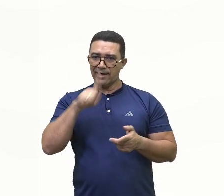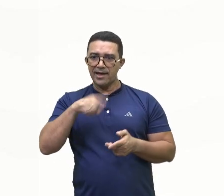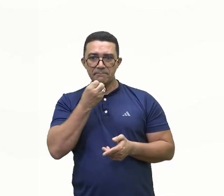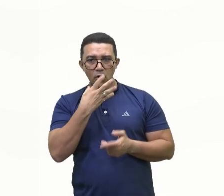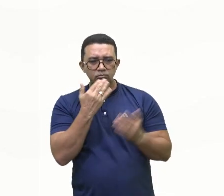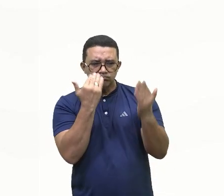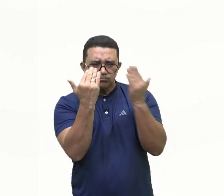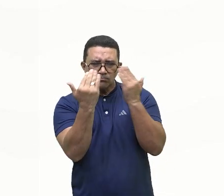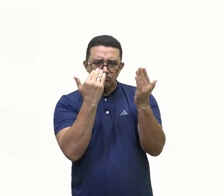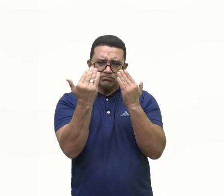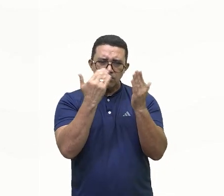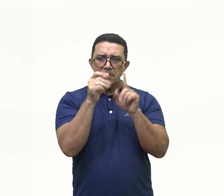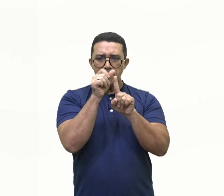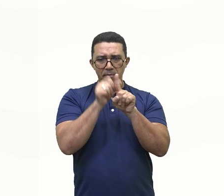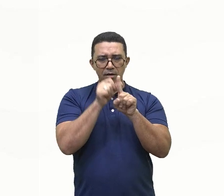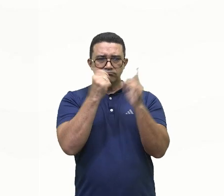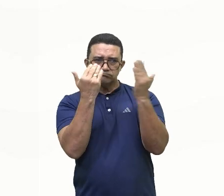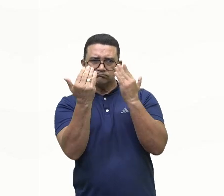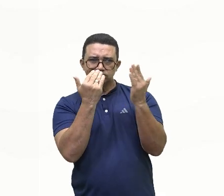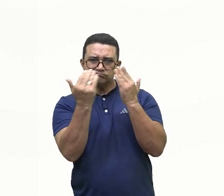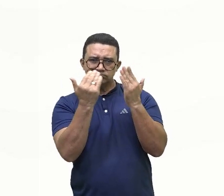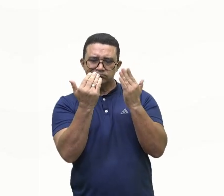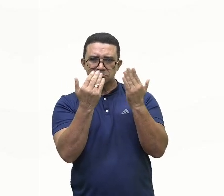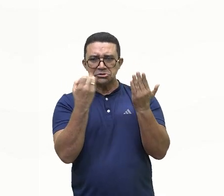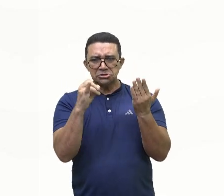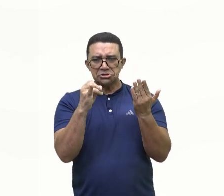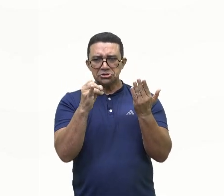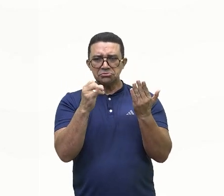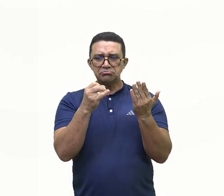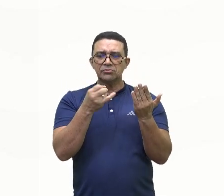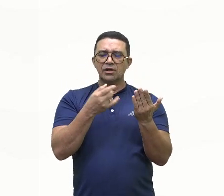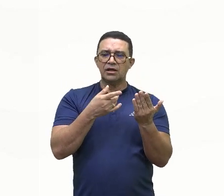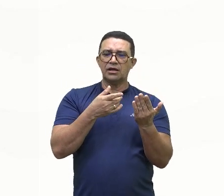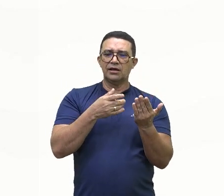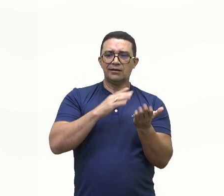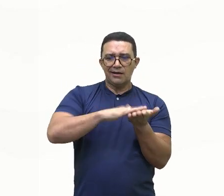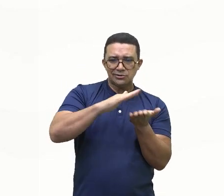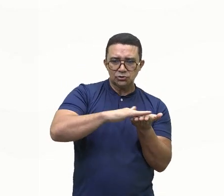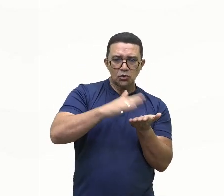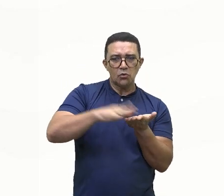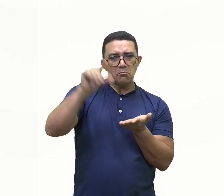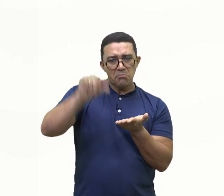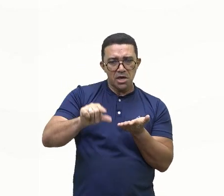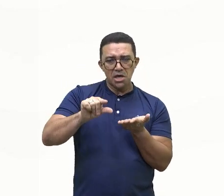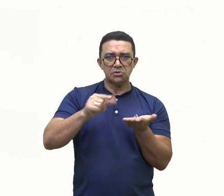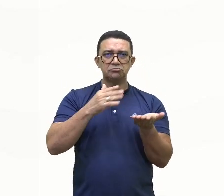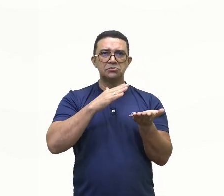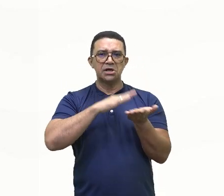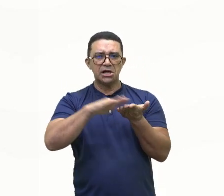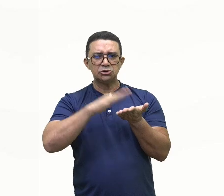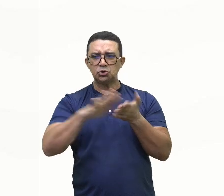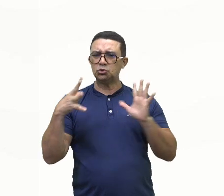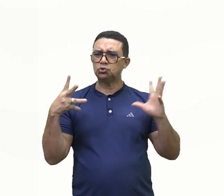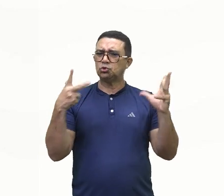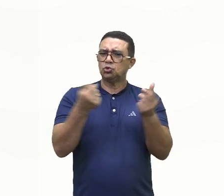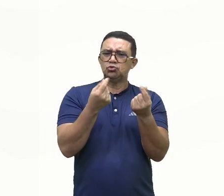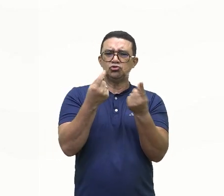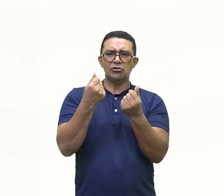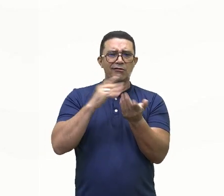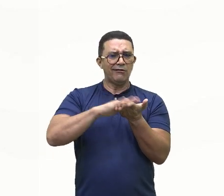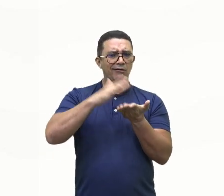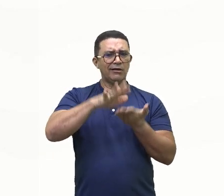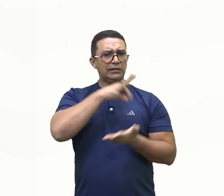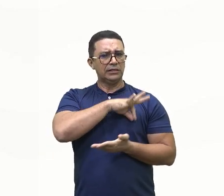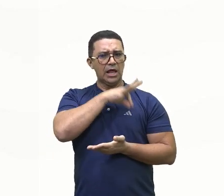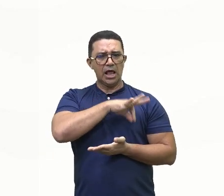a cada mês. Se você gastou menos do que recebeu, se você gastou todo o dinheiro que você